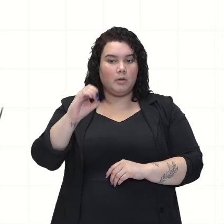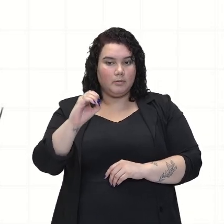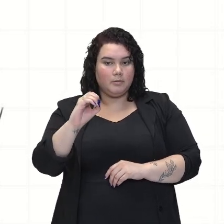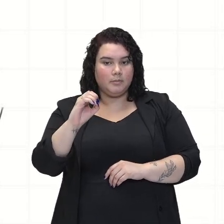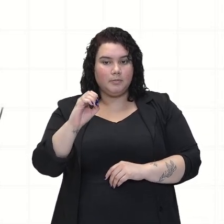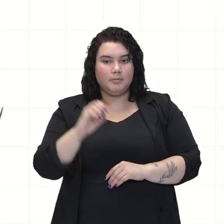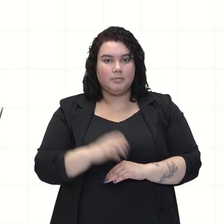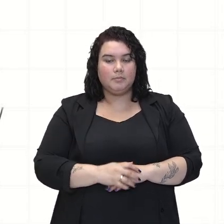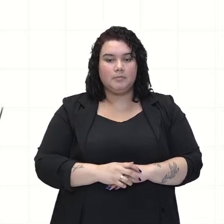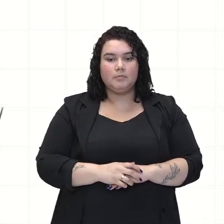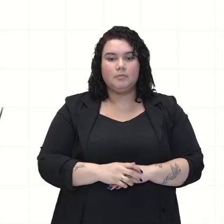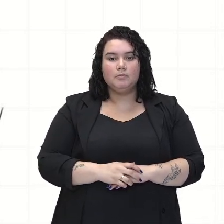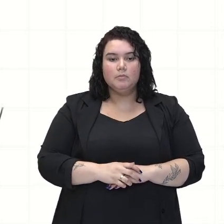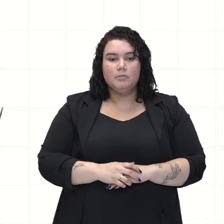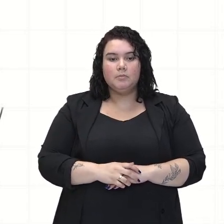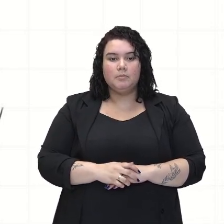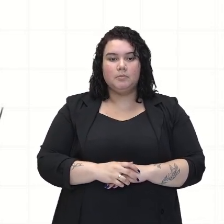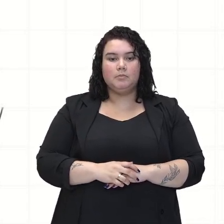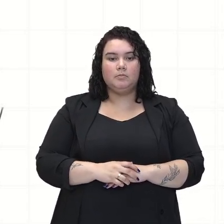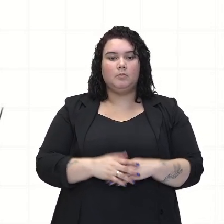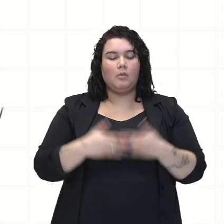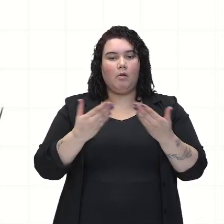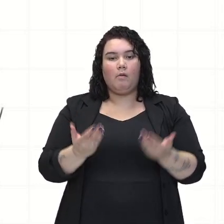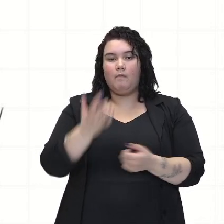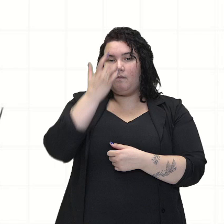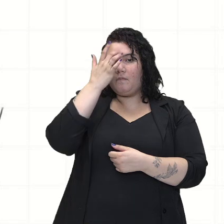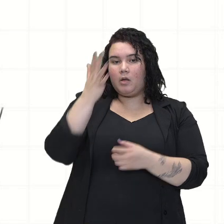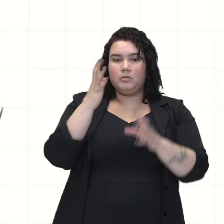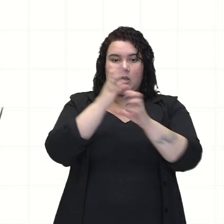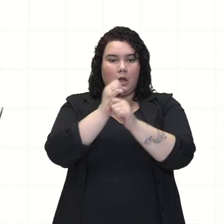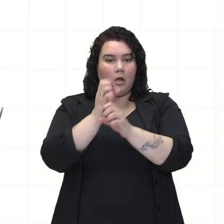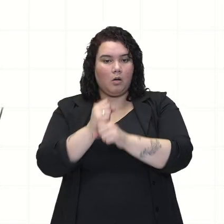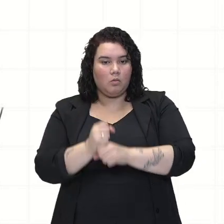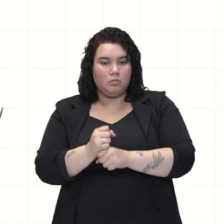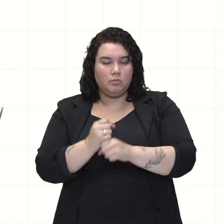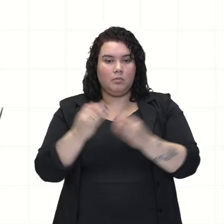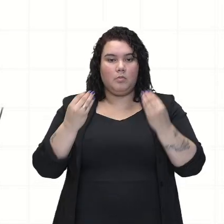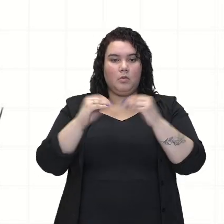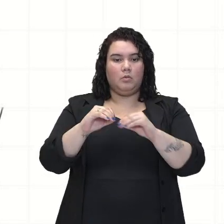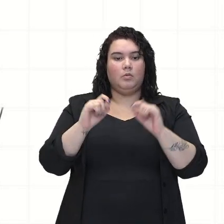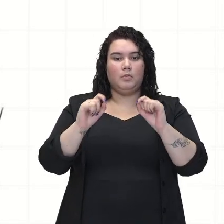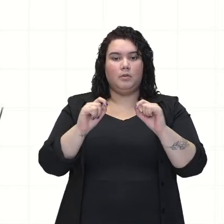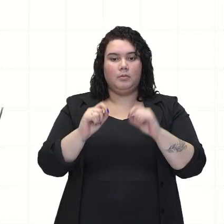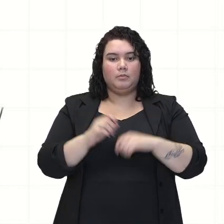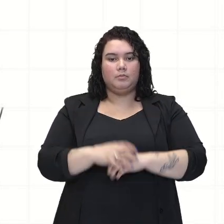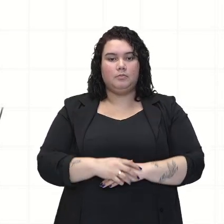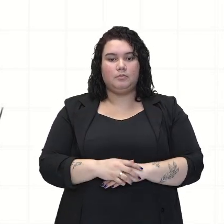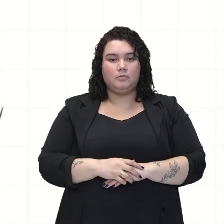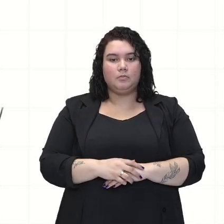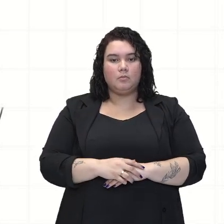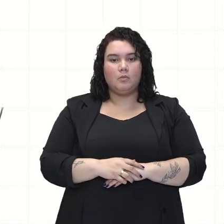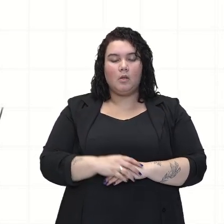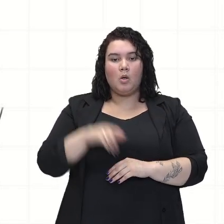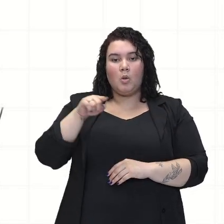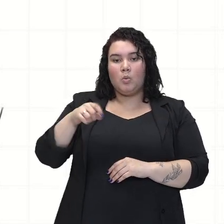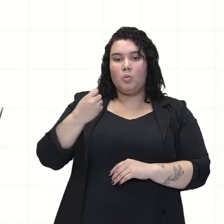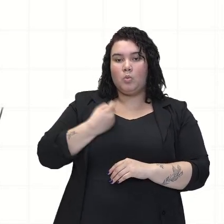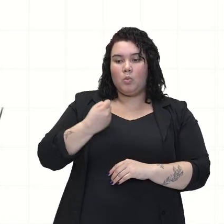0,50. Tá? Aqui, para facilitar nossas contas, ó, quando eu multiplico um número